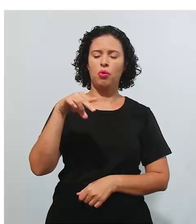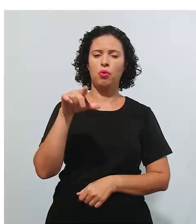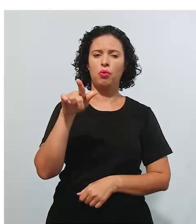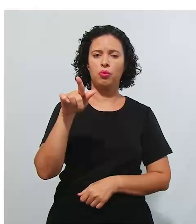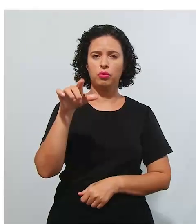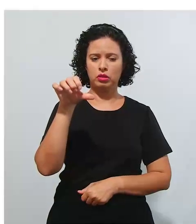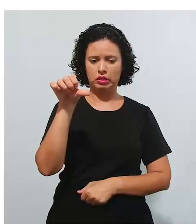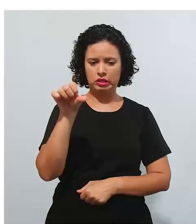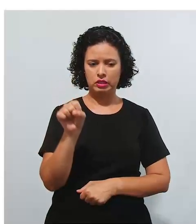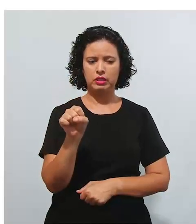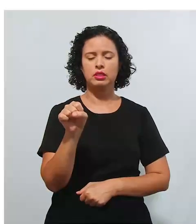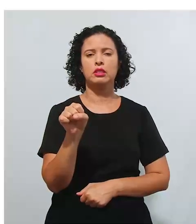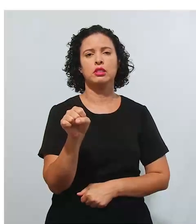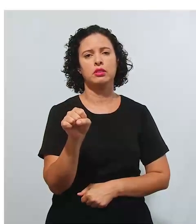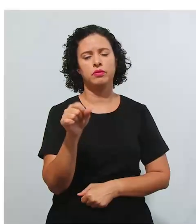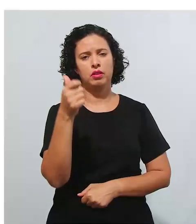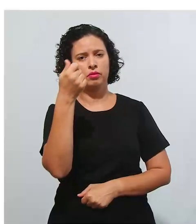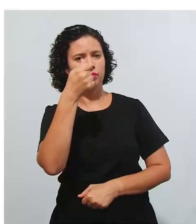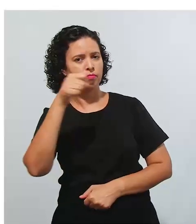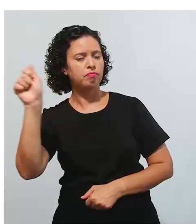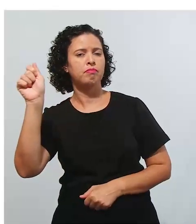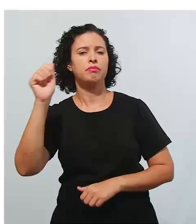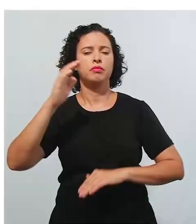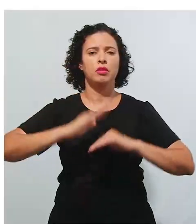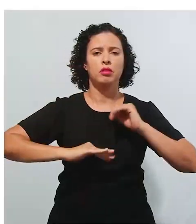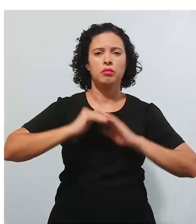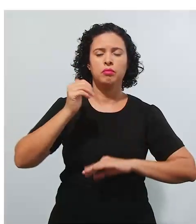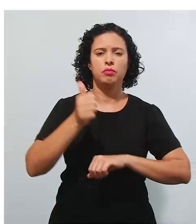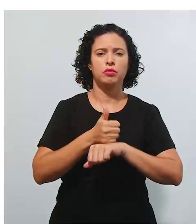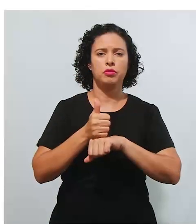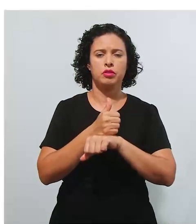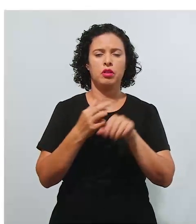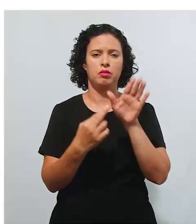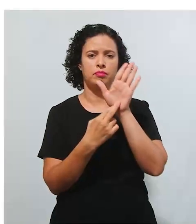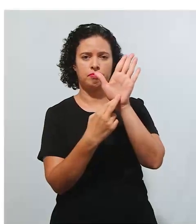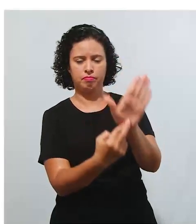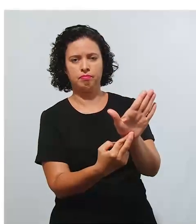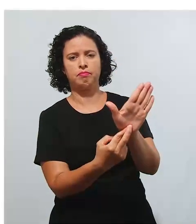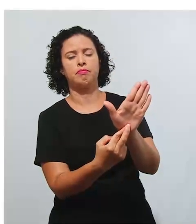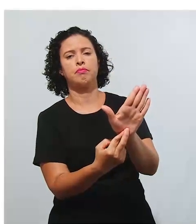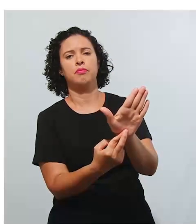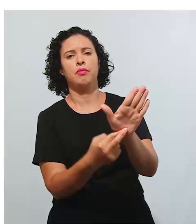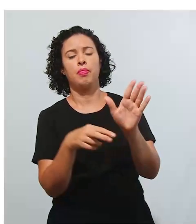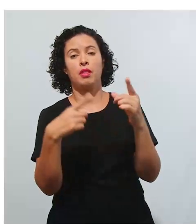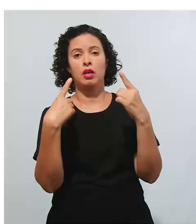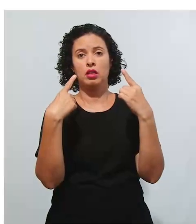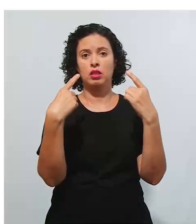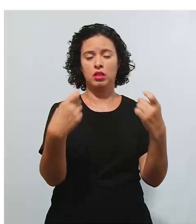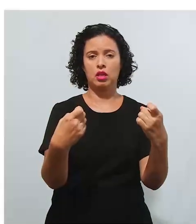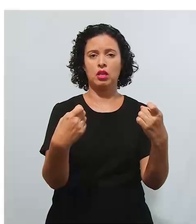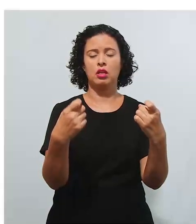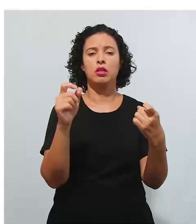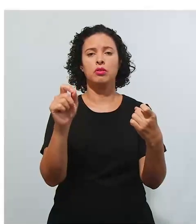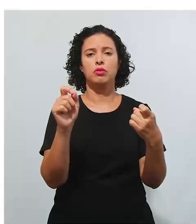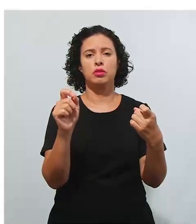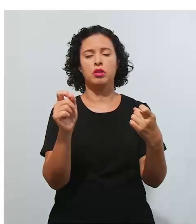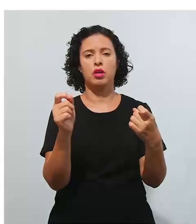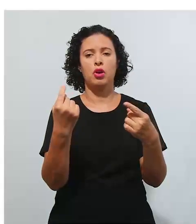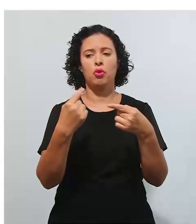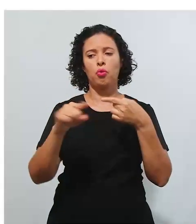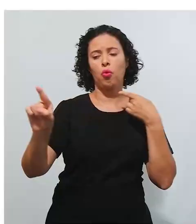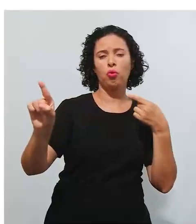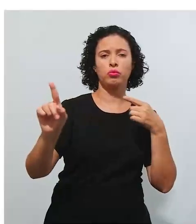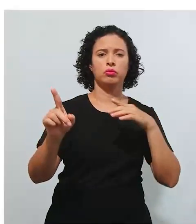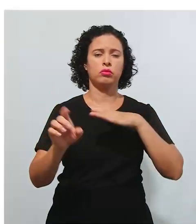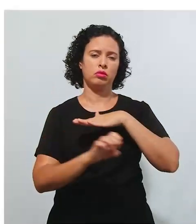Os sindicatos e associações profissionais fazem a representação profissional, com interesses comumente opostos ao